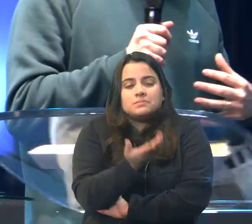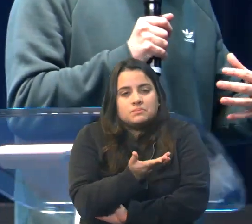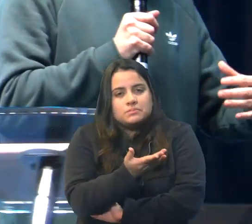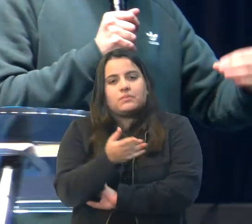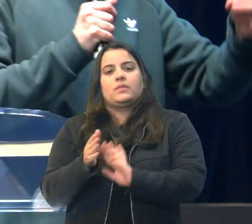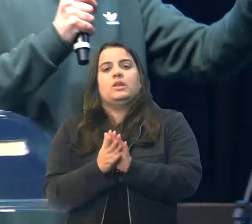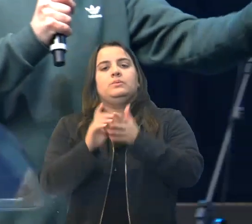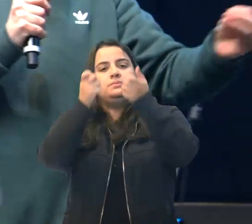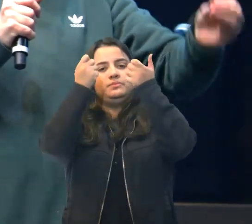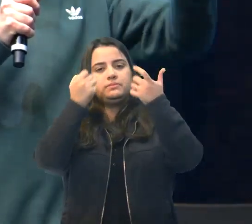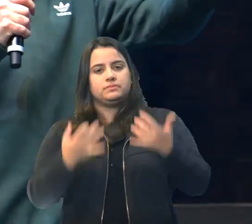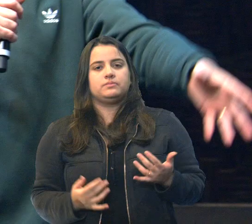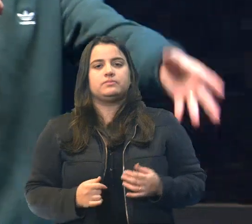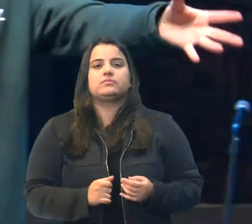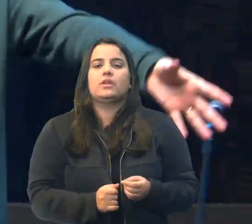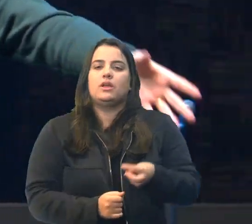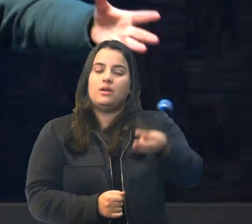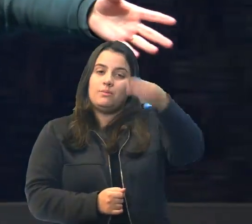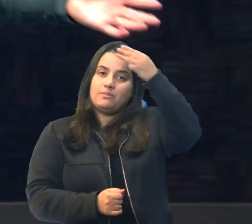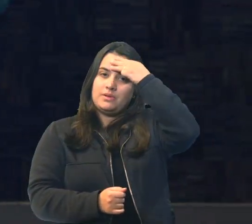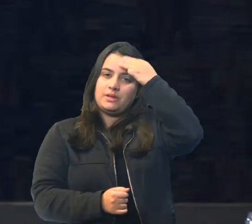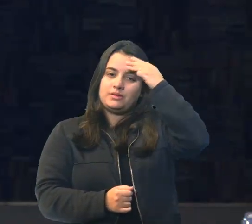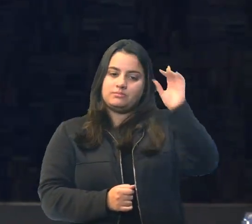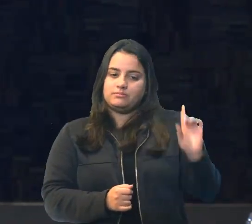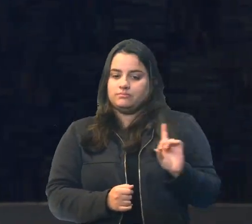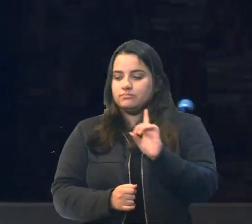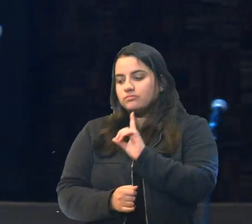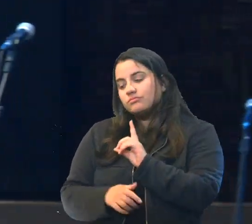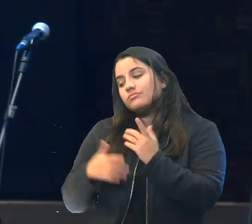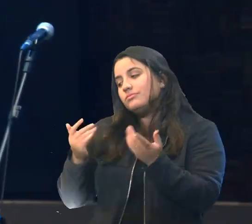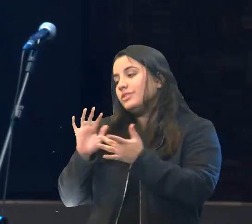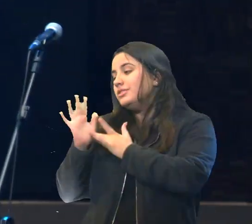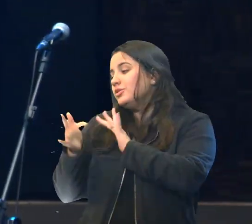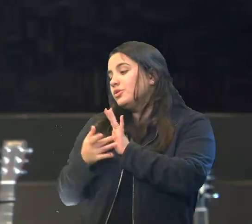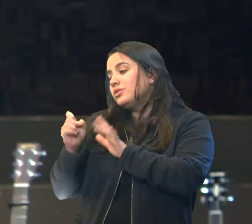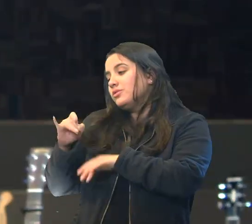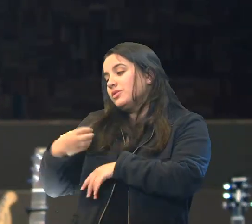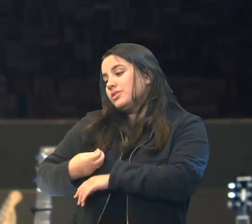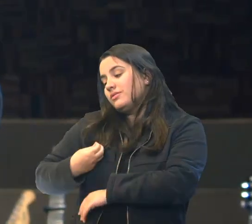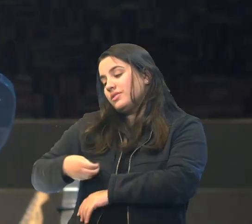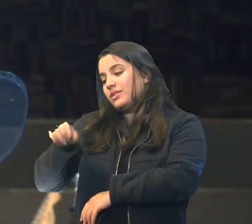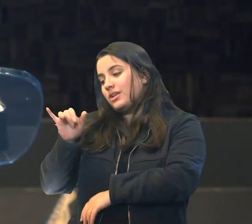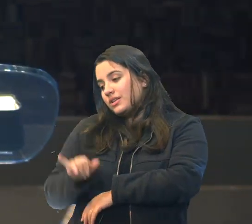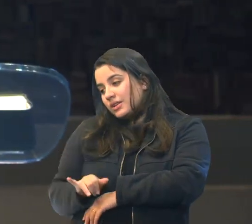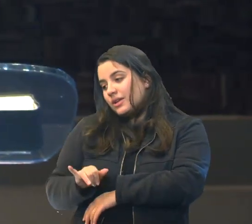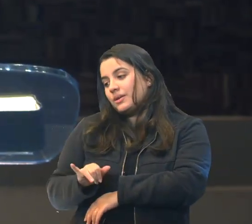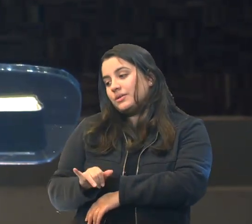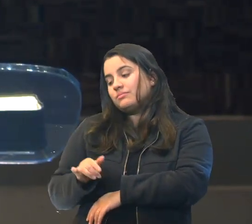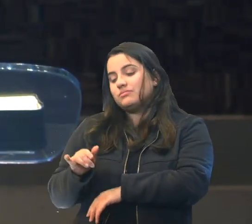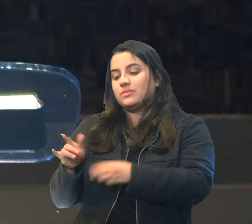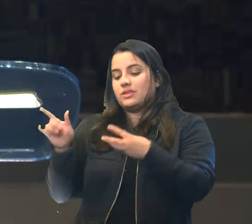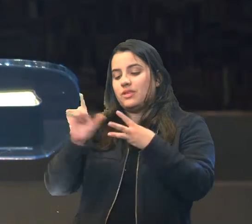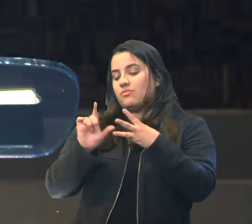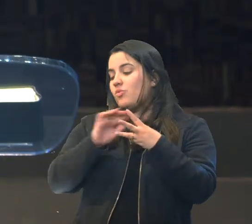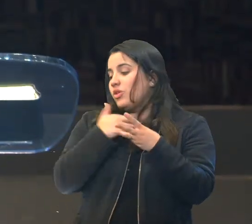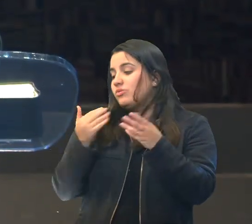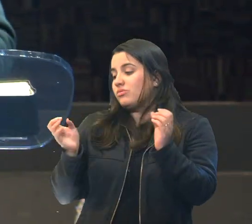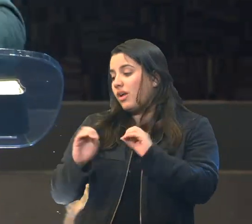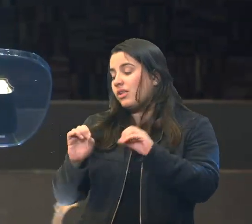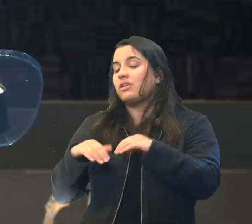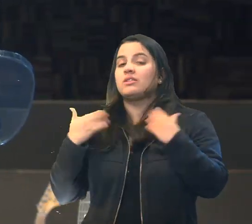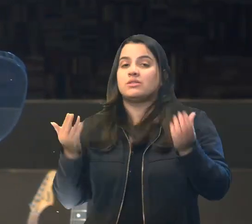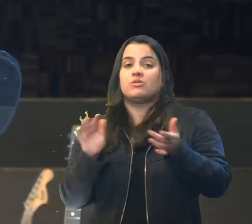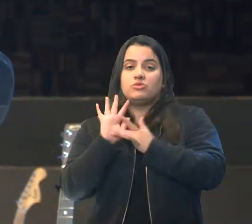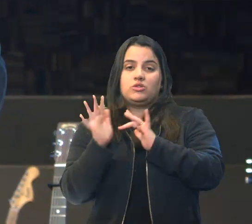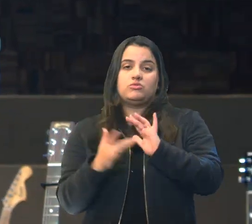vem até Jesus e fala, Jesus, se você estivesse aqui, Lázaro não tinha morrido. Então Jesus começa a caminhar até o sepulcro,